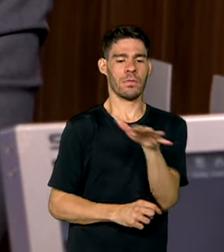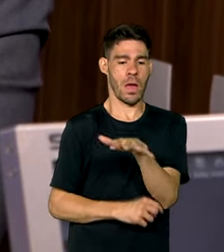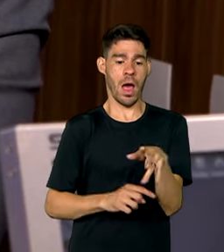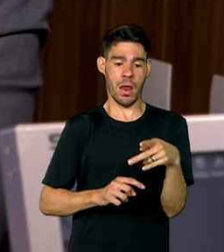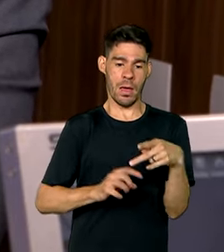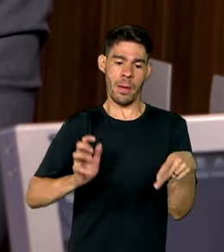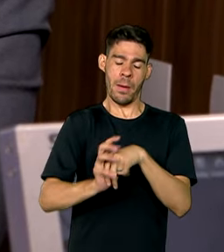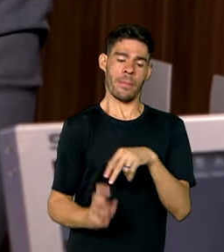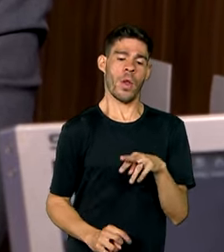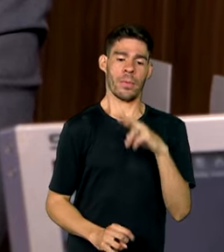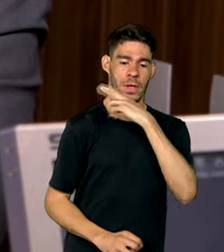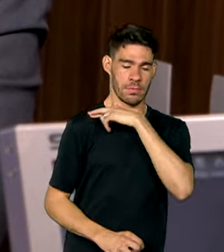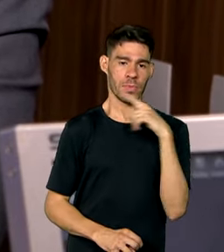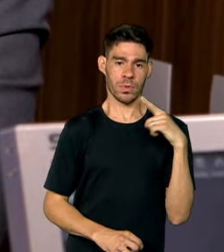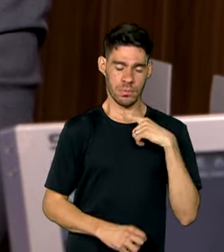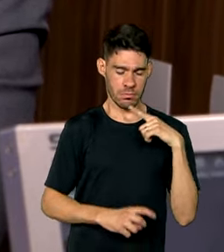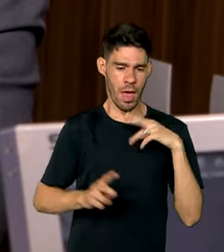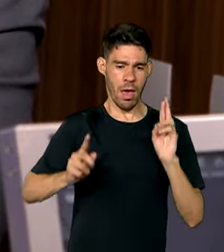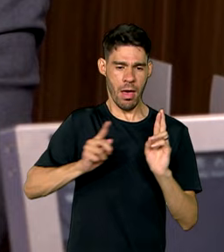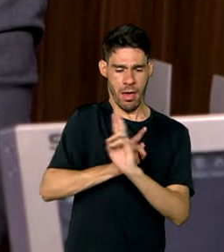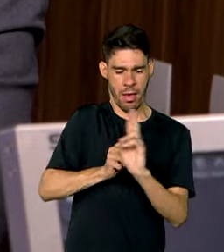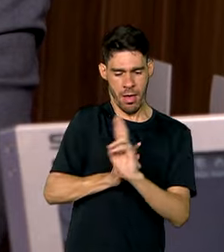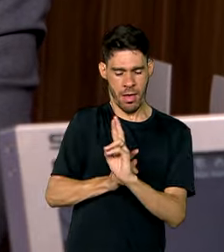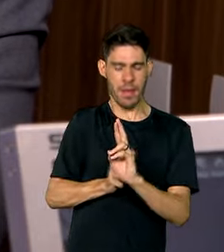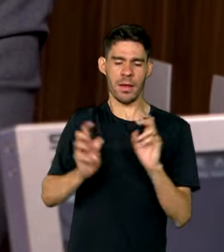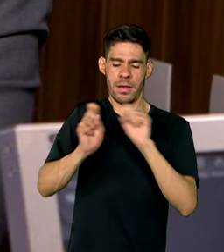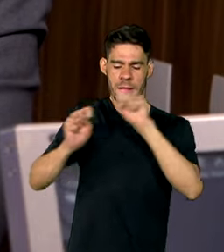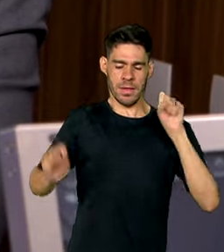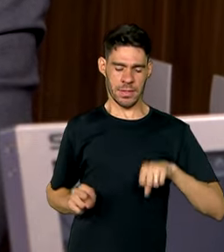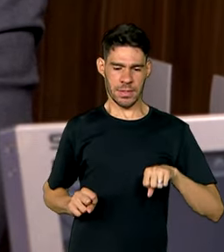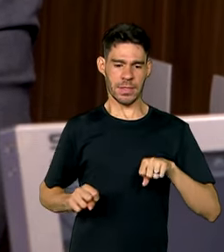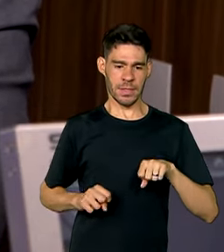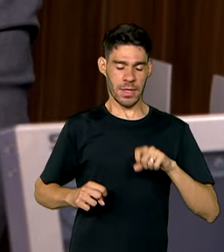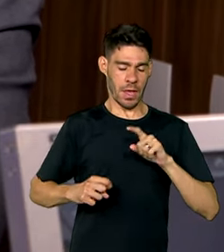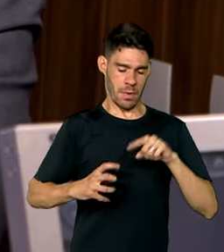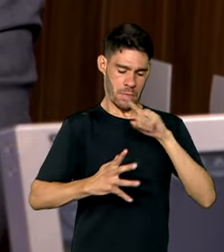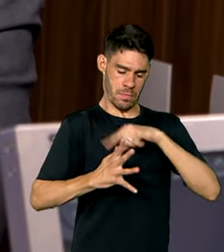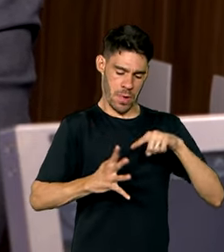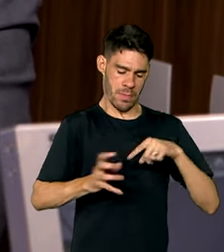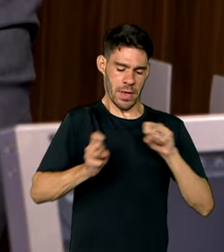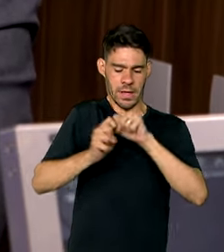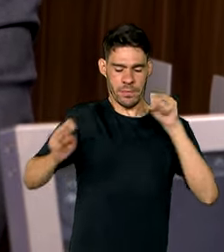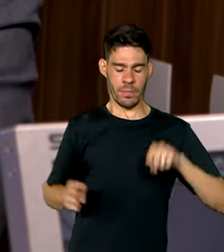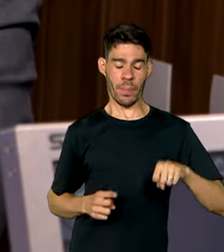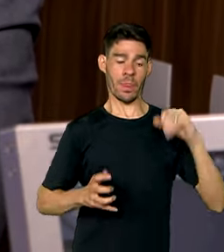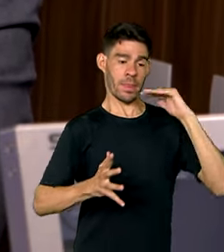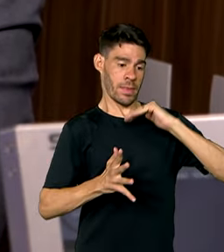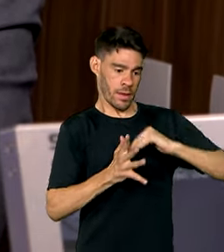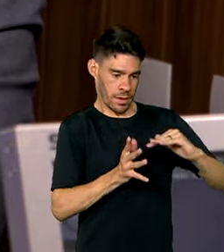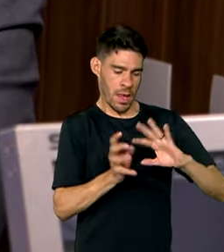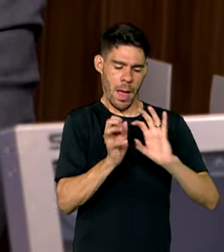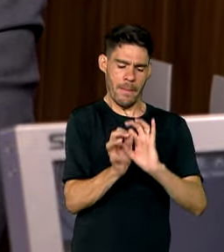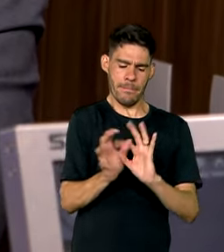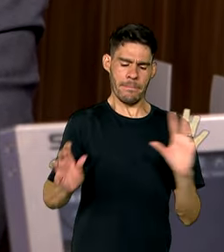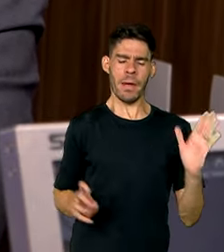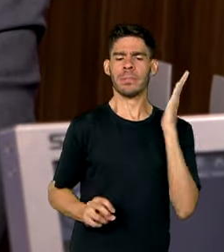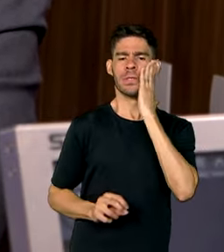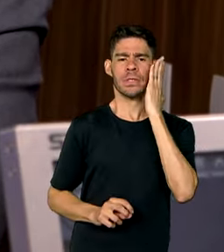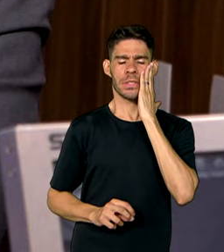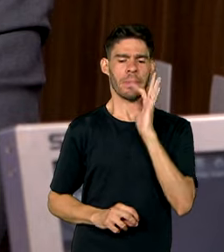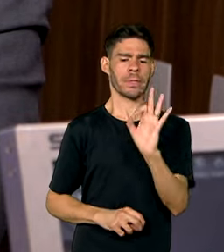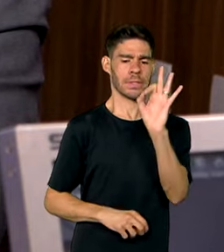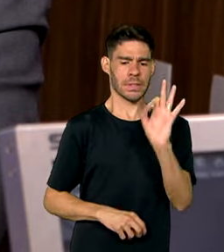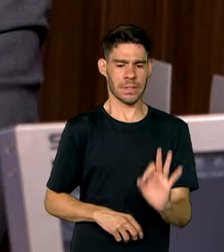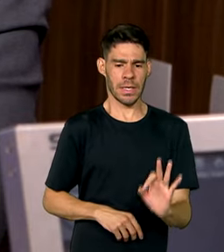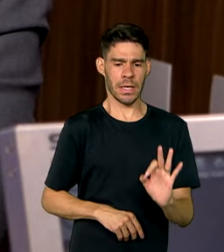responsável por isso. Então, essa relação entre sistemas, o sistema de aposta com o sistema da secretaria, que nos permite saber